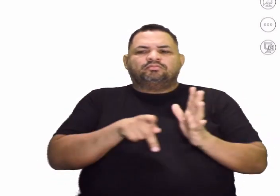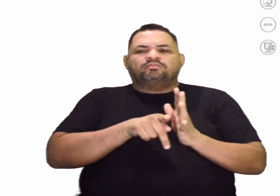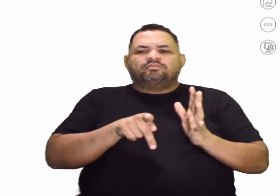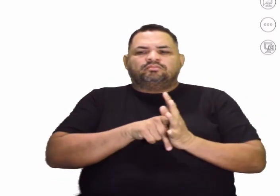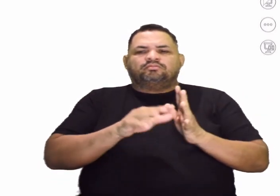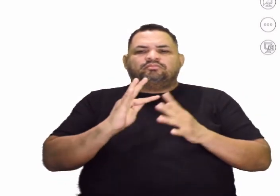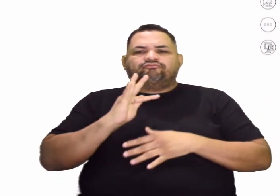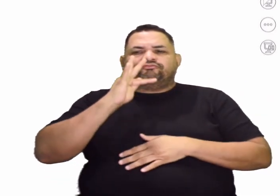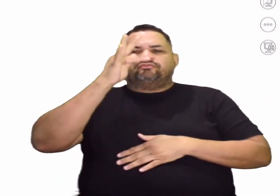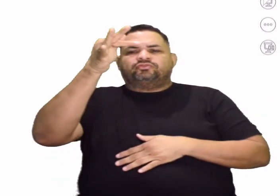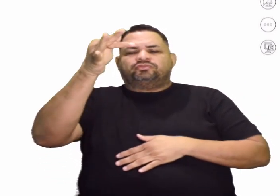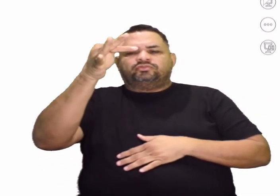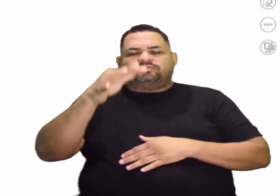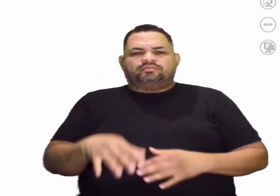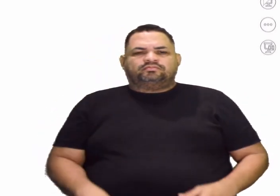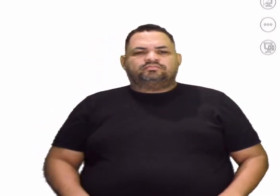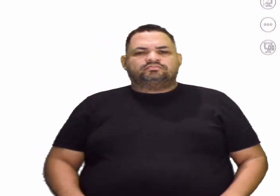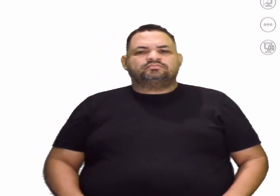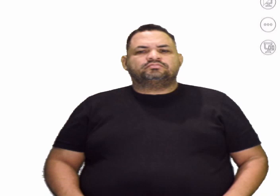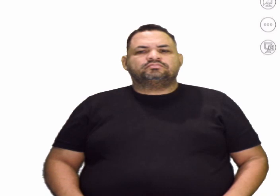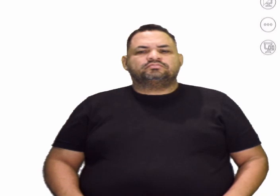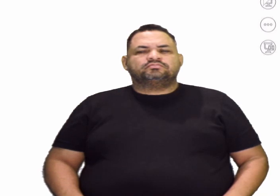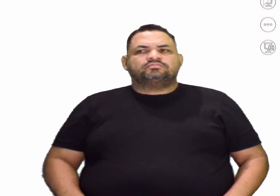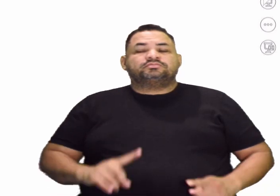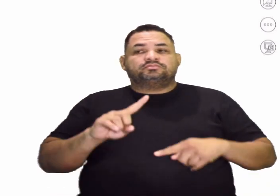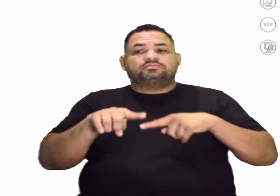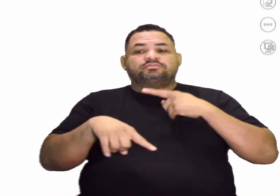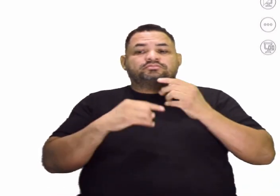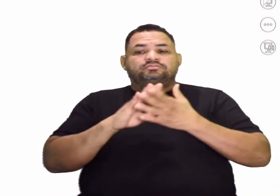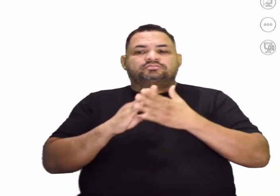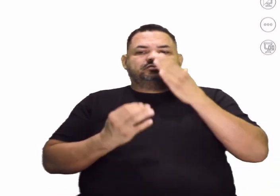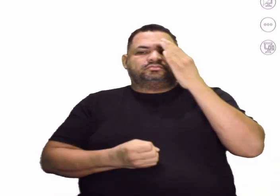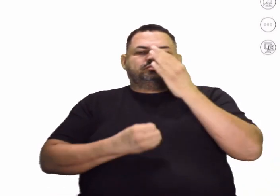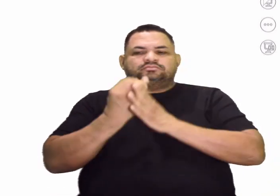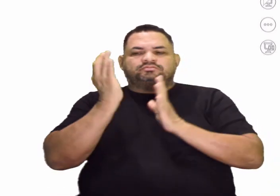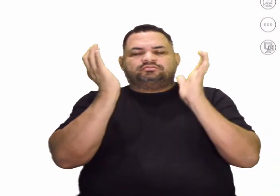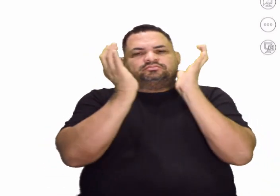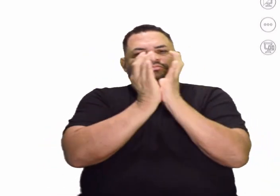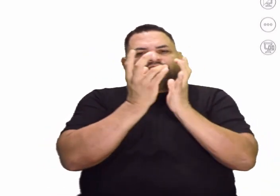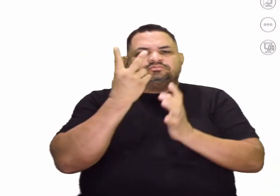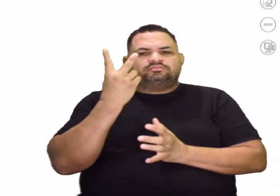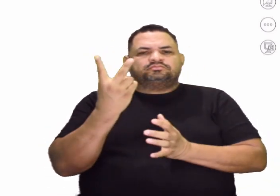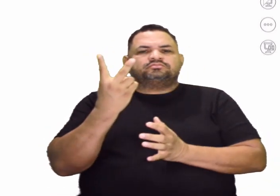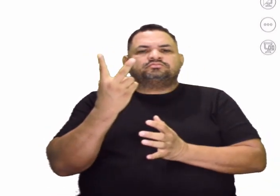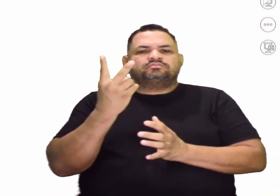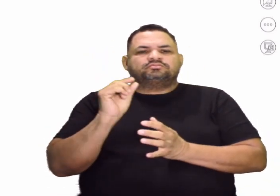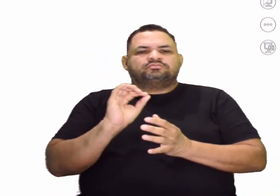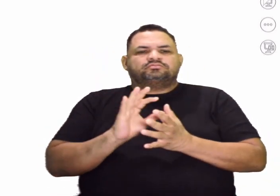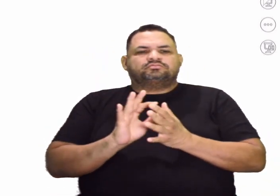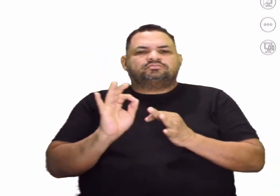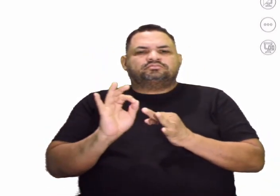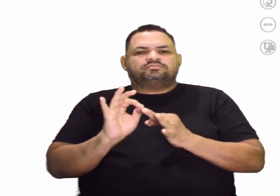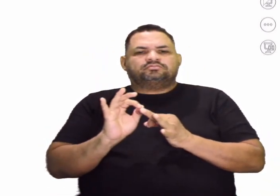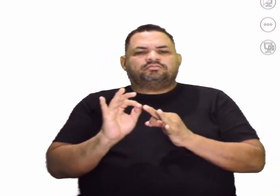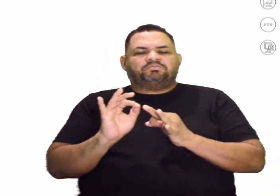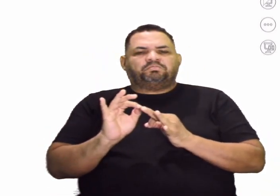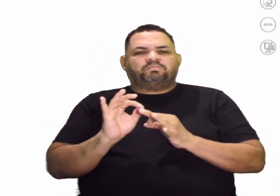destino. Aqui, gente, vai entrar lá na frente a unidade 2, que aqui é o